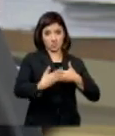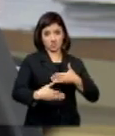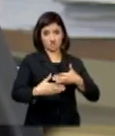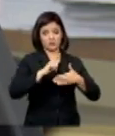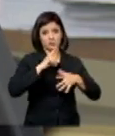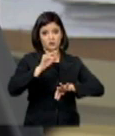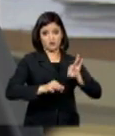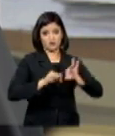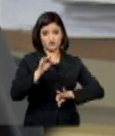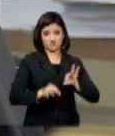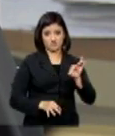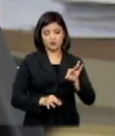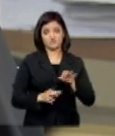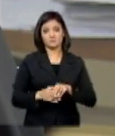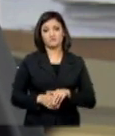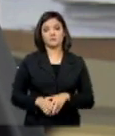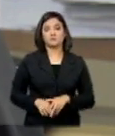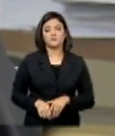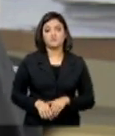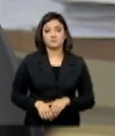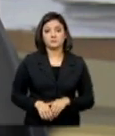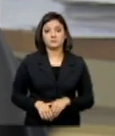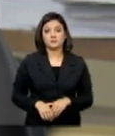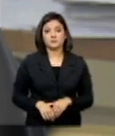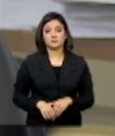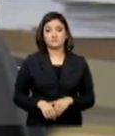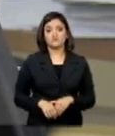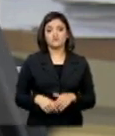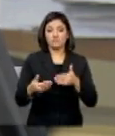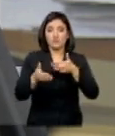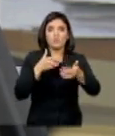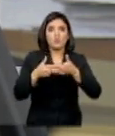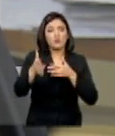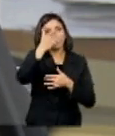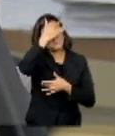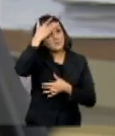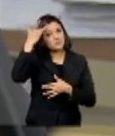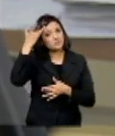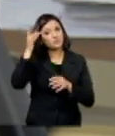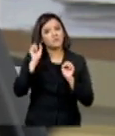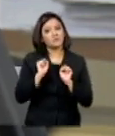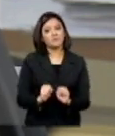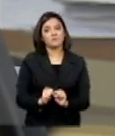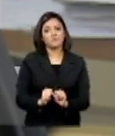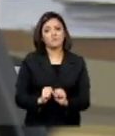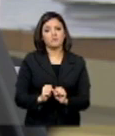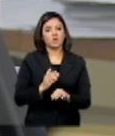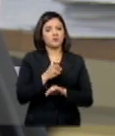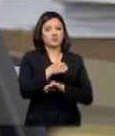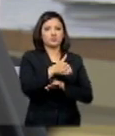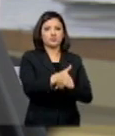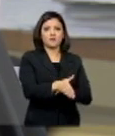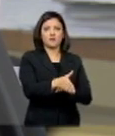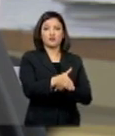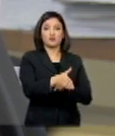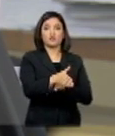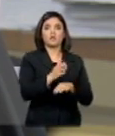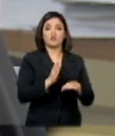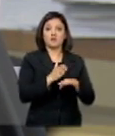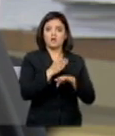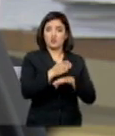lei 6697 qualquer pessoa poderá e as autoridades administrativas deverão